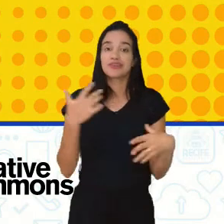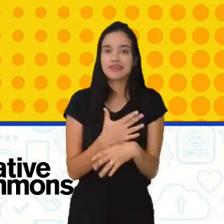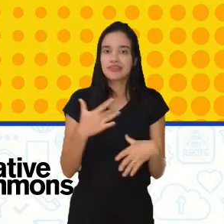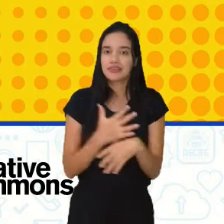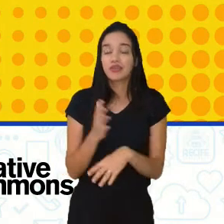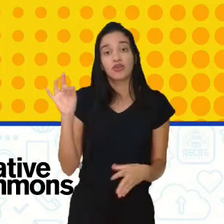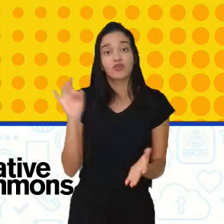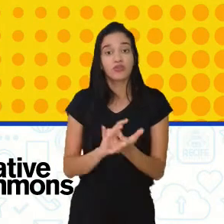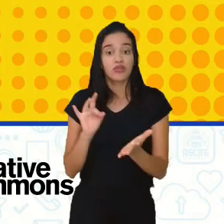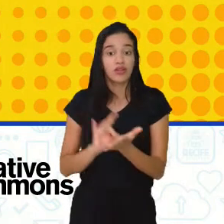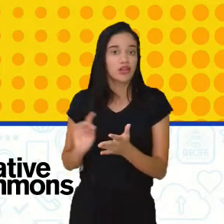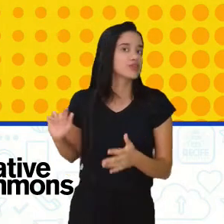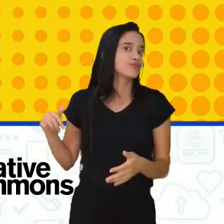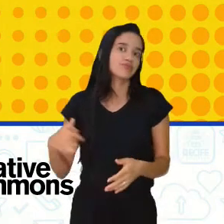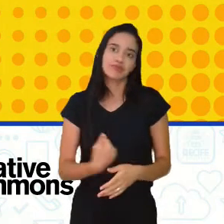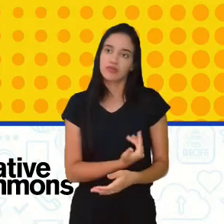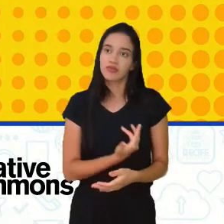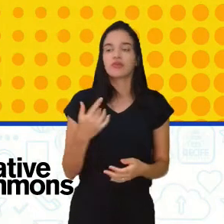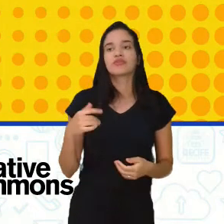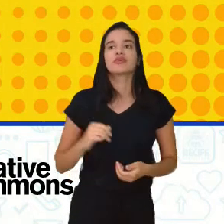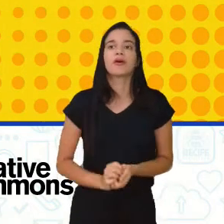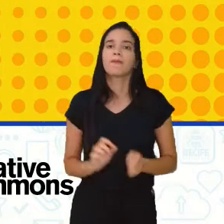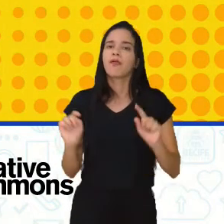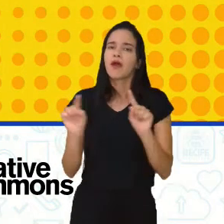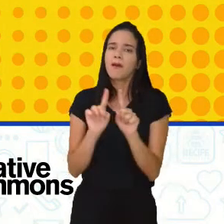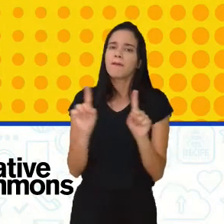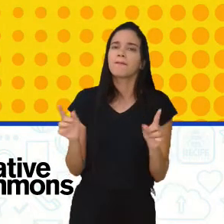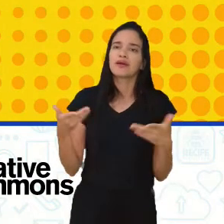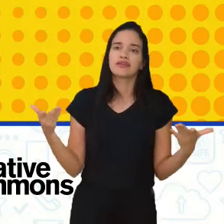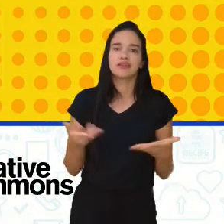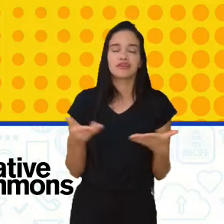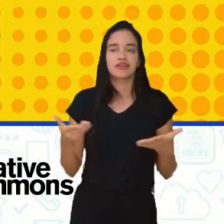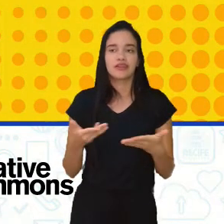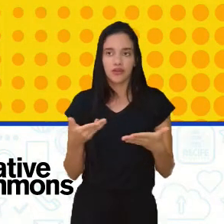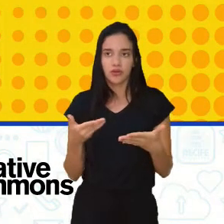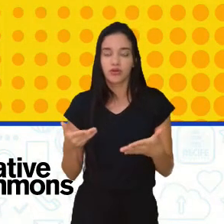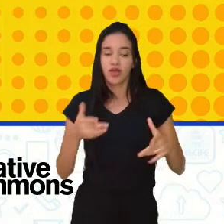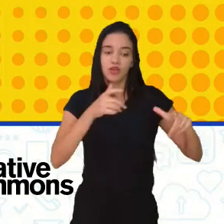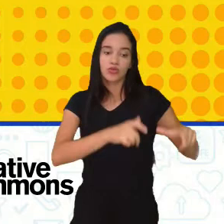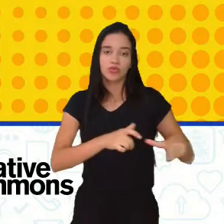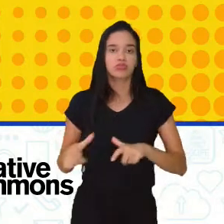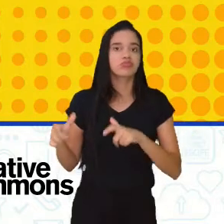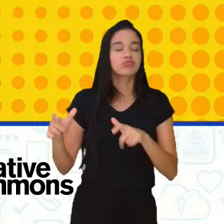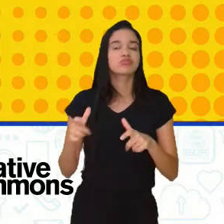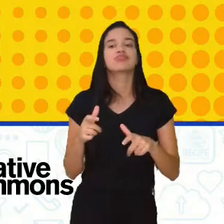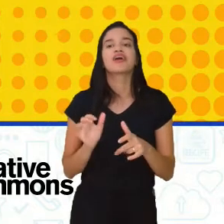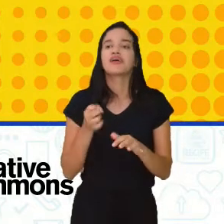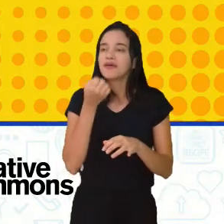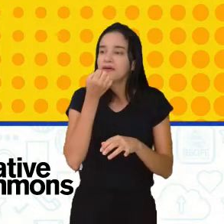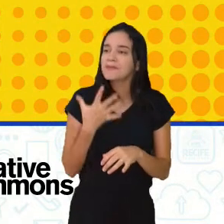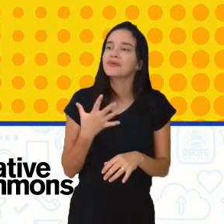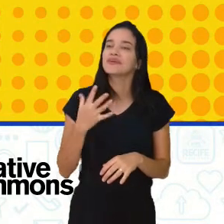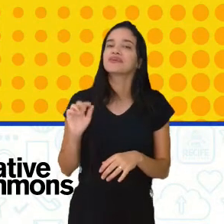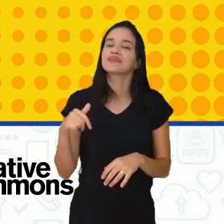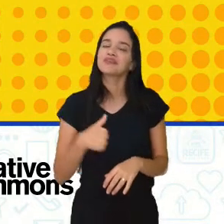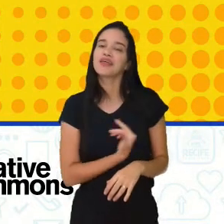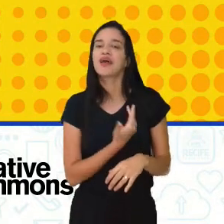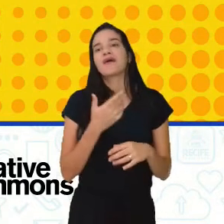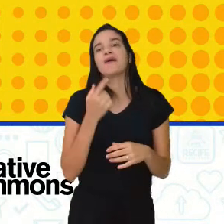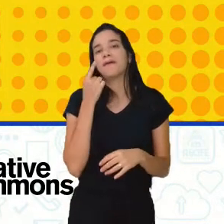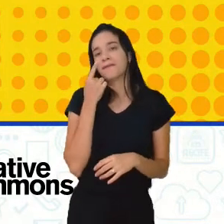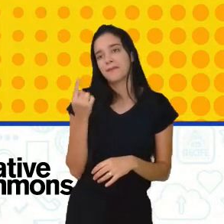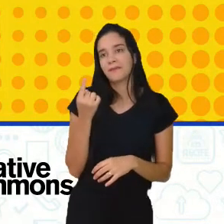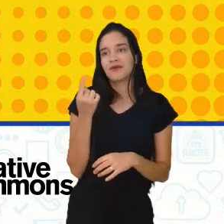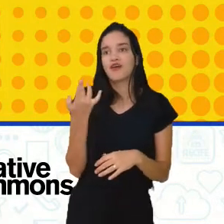uma realidade que não é nossa, da lareira, mas a gente vai falar agora de Ilhas de Calor. Ainda bem que nós estamos morando, né,